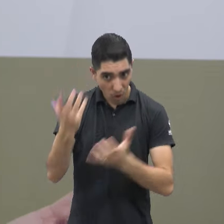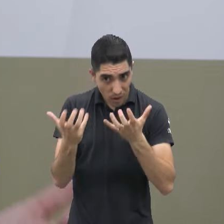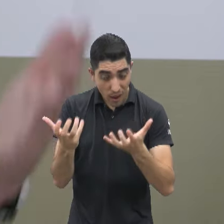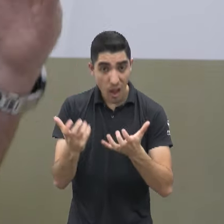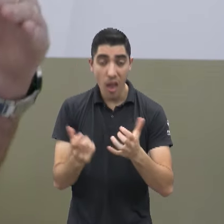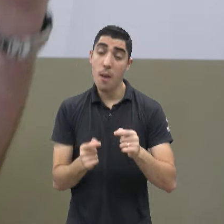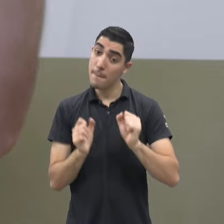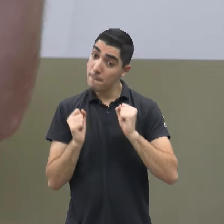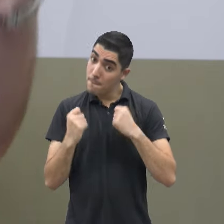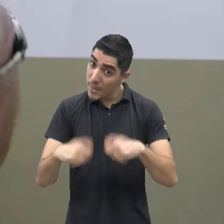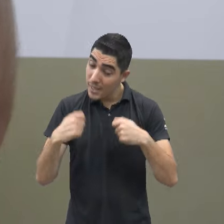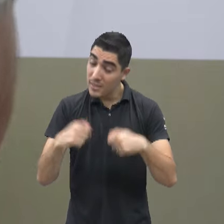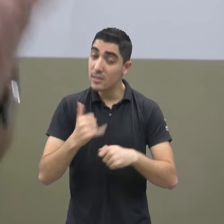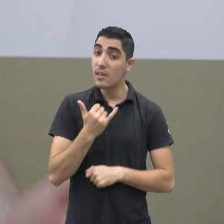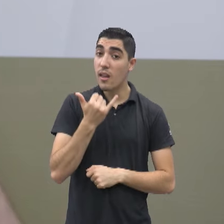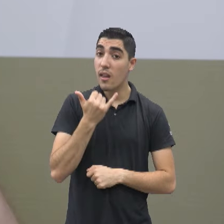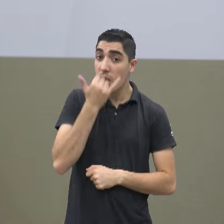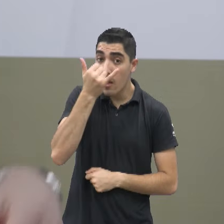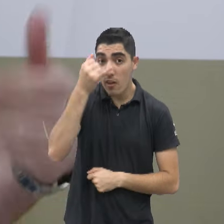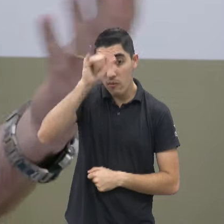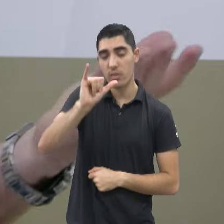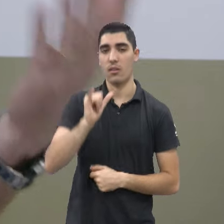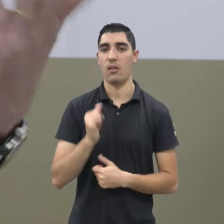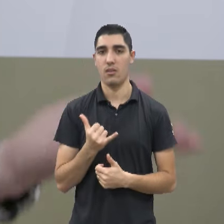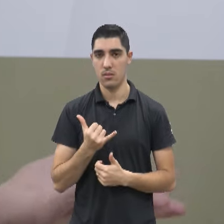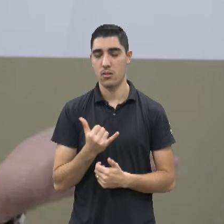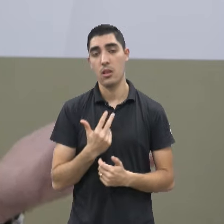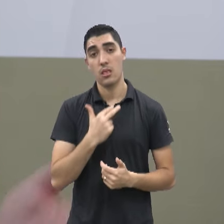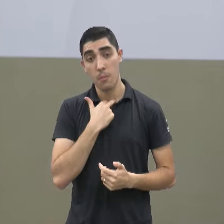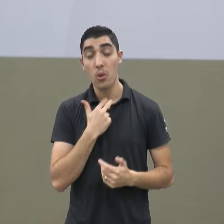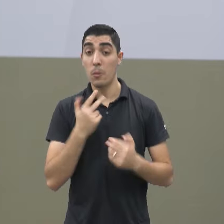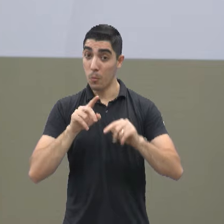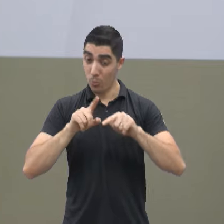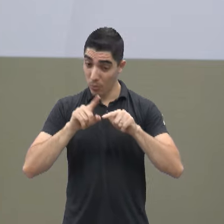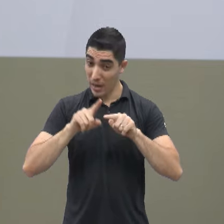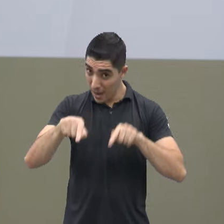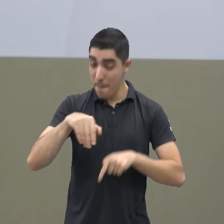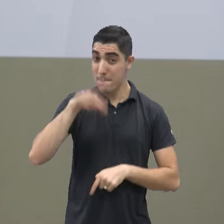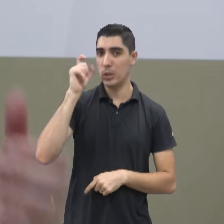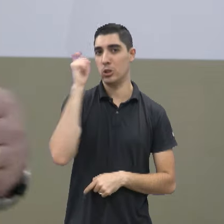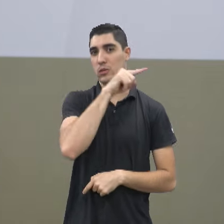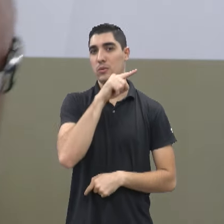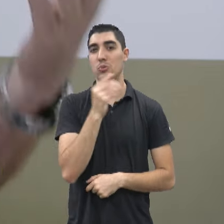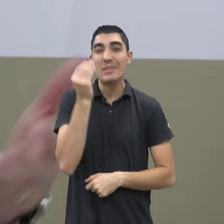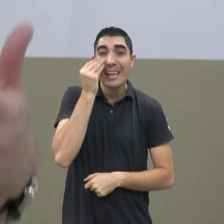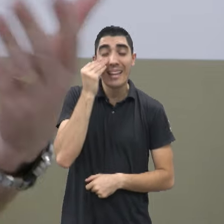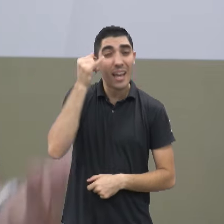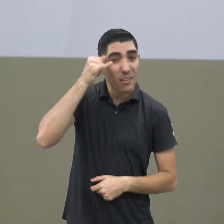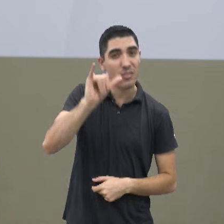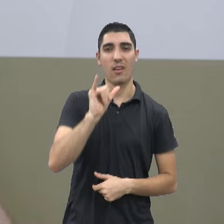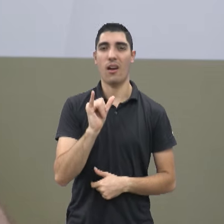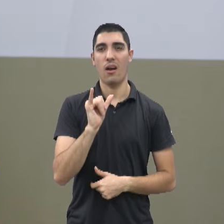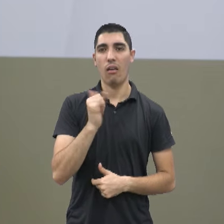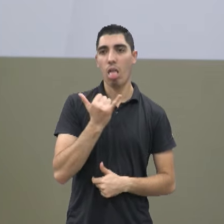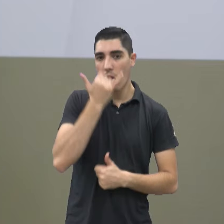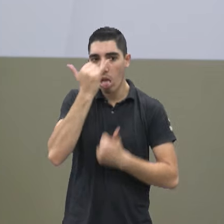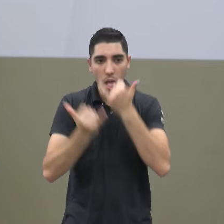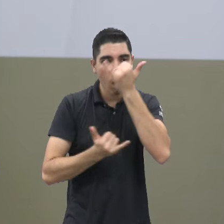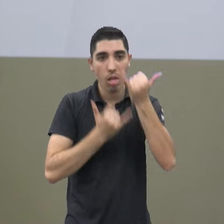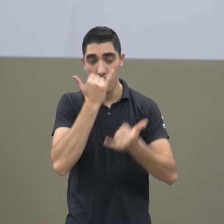menos. Vai oscilar, mas não ser uma oscilação tão grande. Esse é o grande desafio, né, para mim, para a minha comissão técnica.